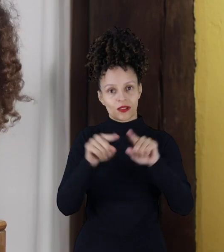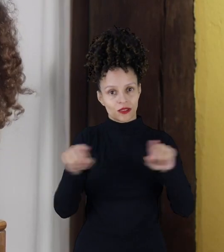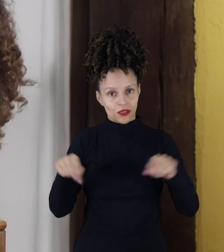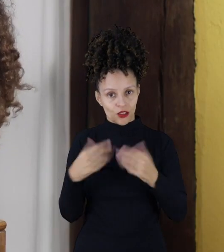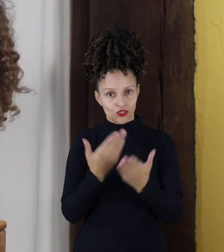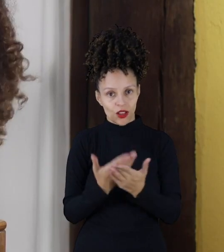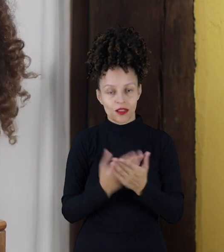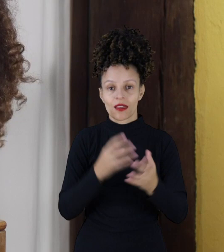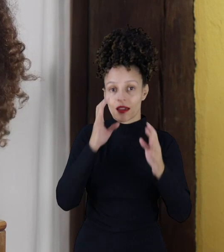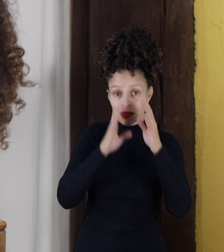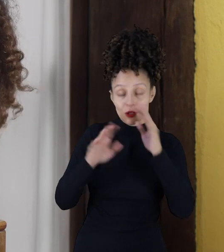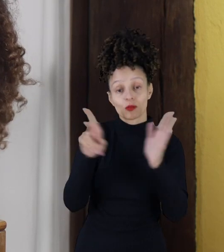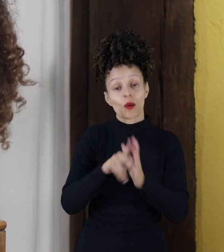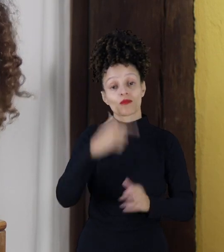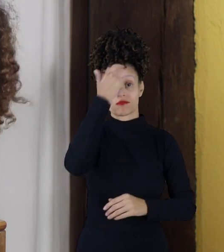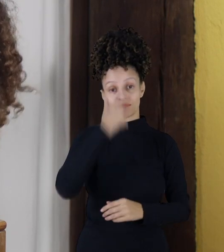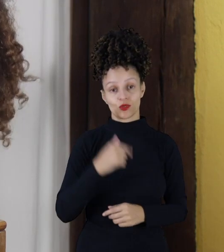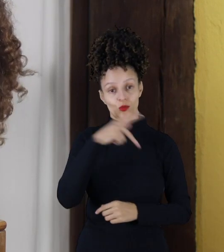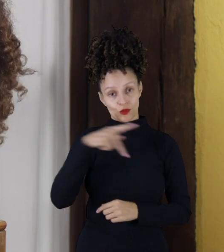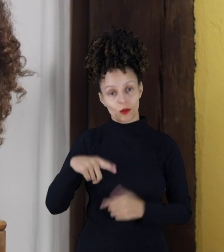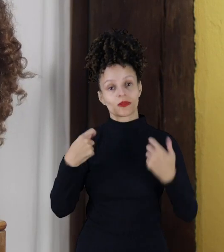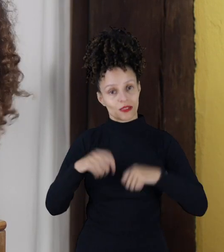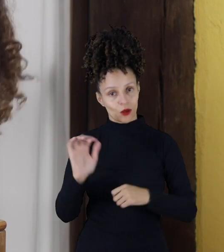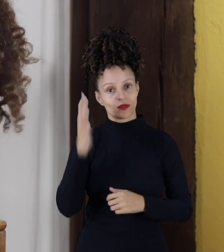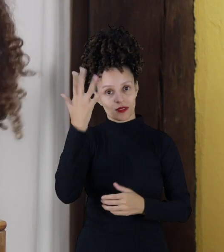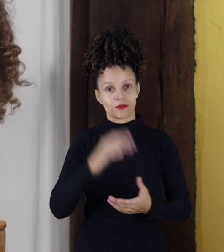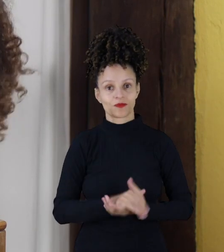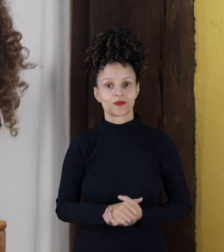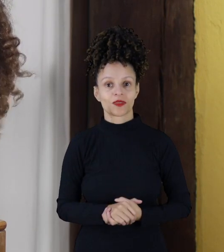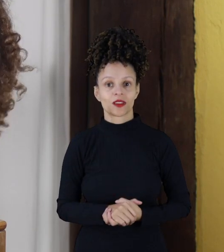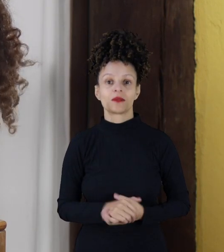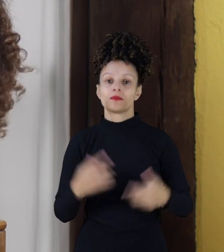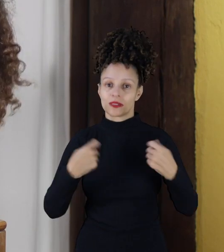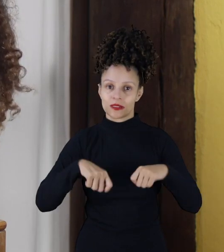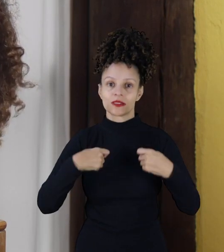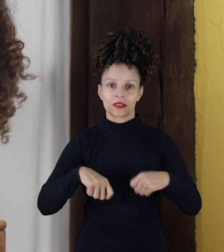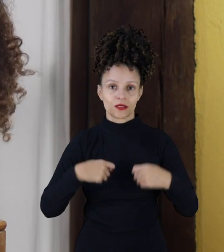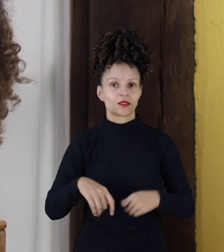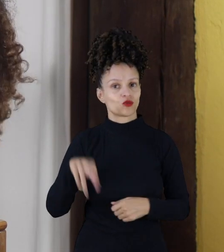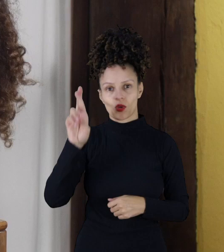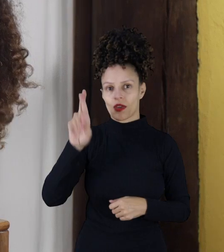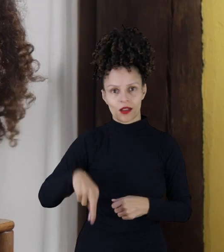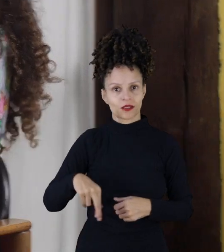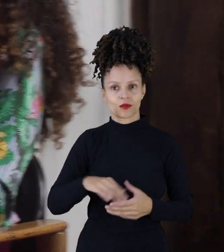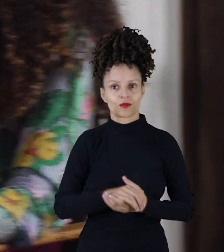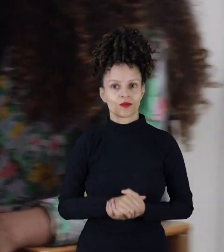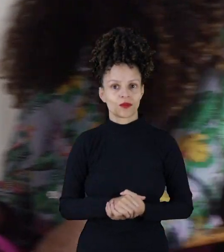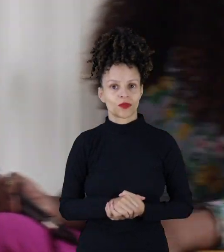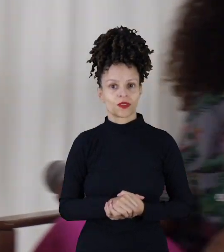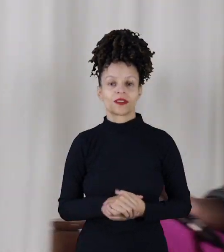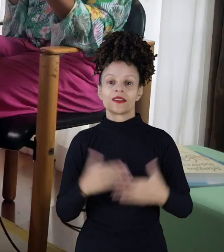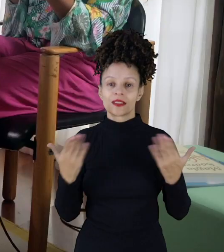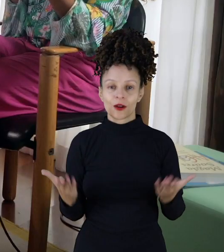entre a literatura e a sala de aula. O encantamento do docente, que precisa acontecer. Precisa. Tem toda a